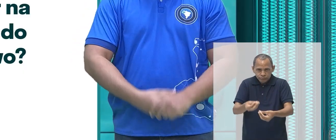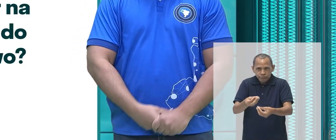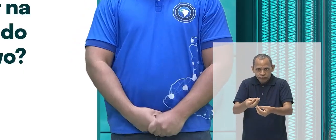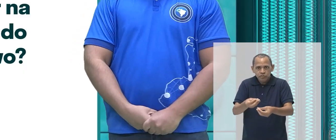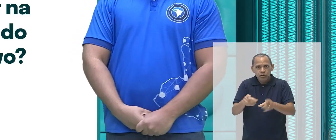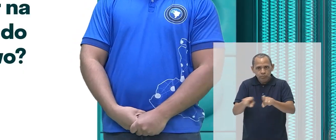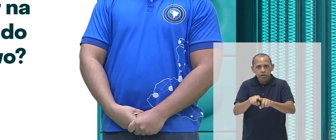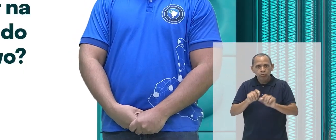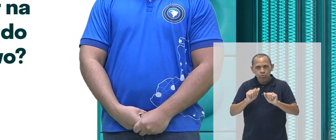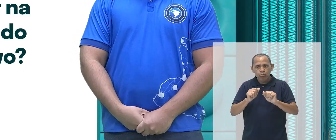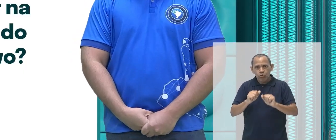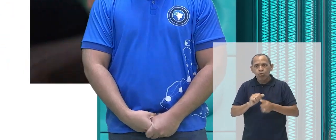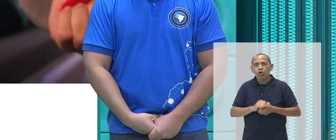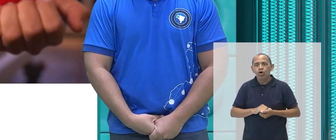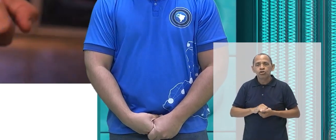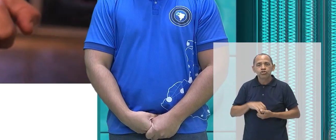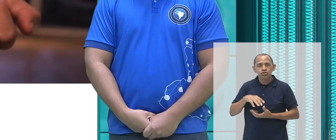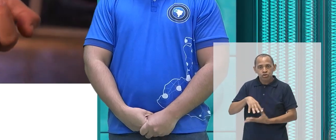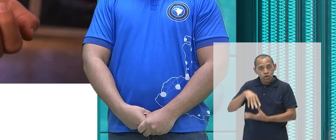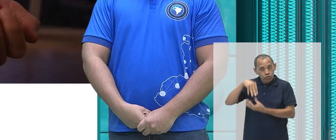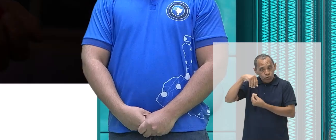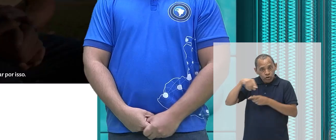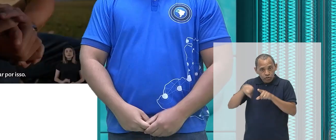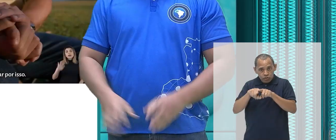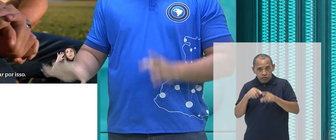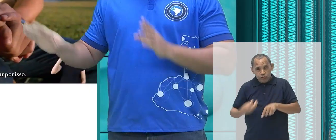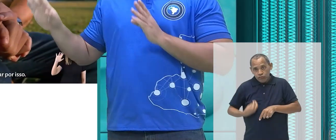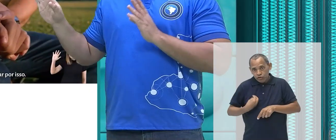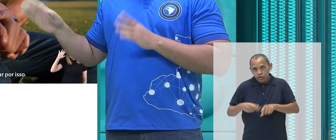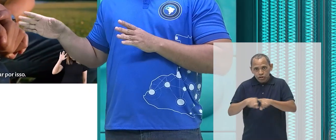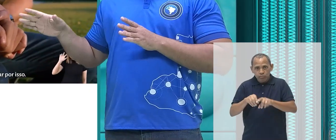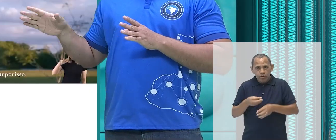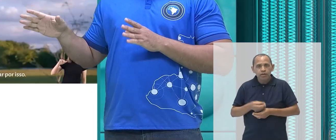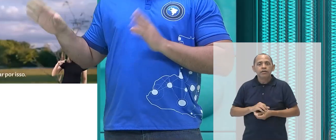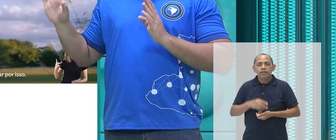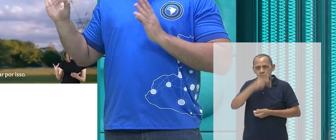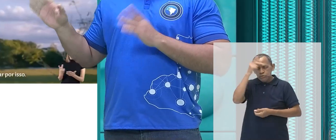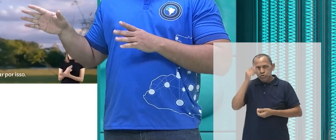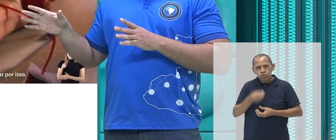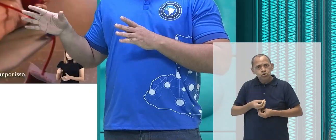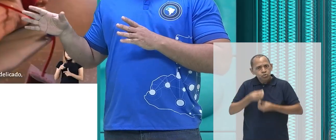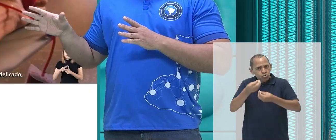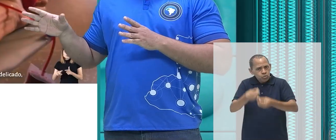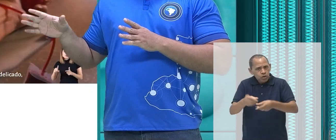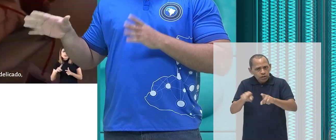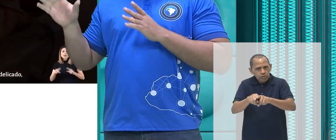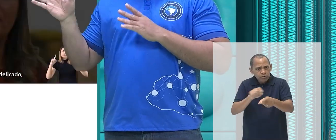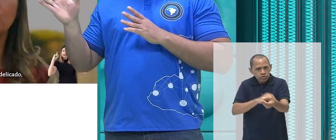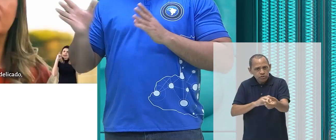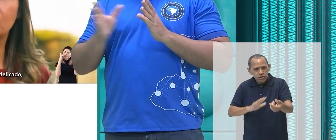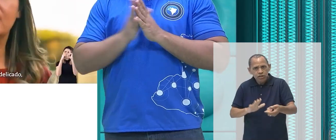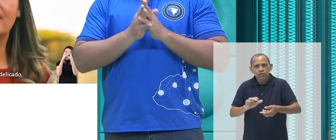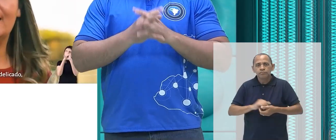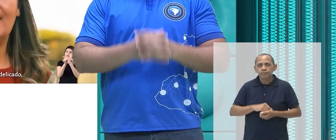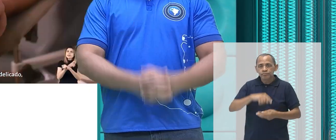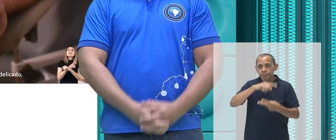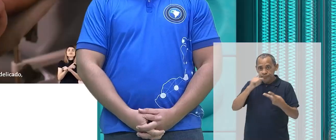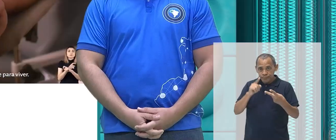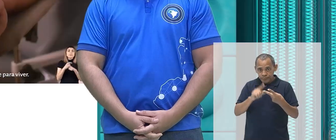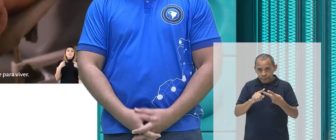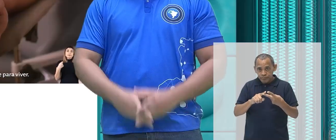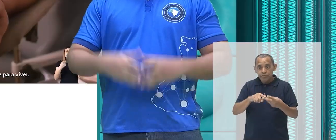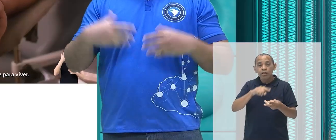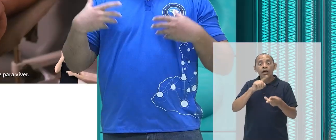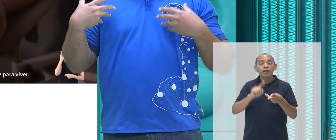vez mais as pessoas a doarem sangue. Ok? Vimos o sonoro, vimos as imagens, agora vamos